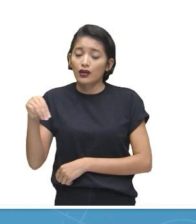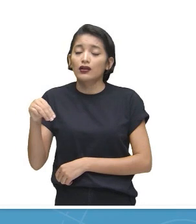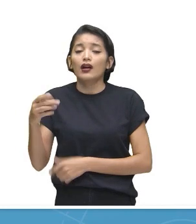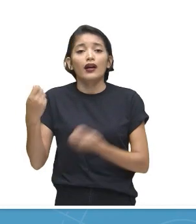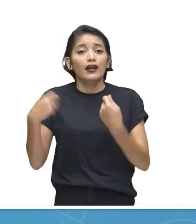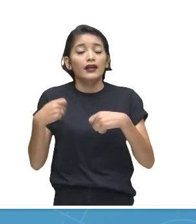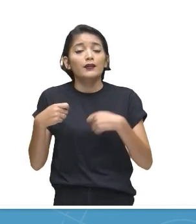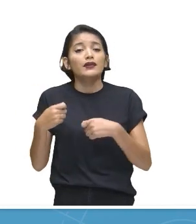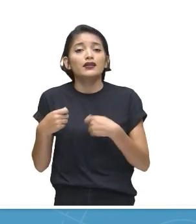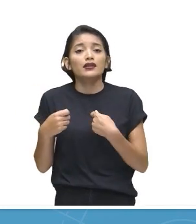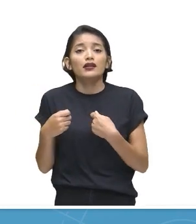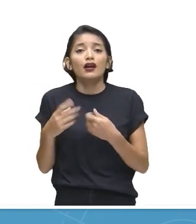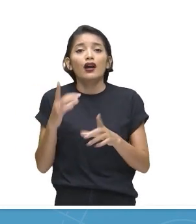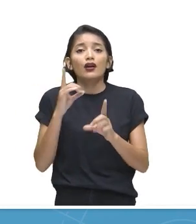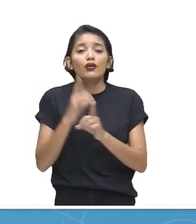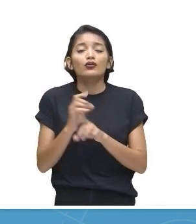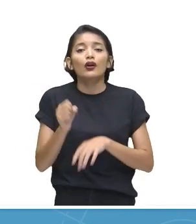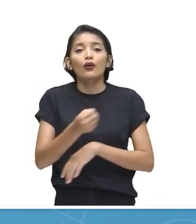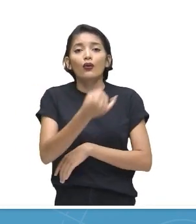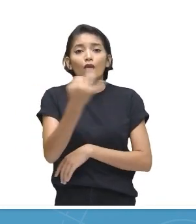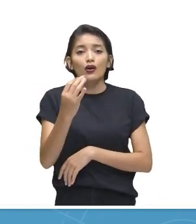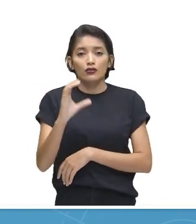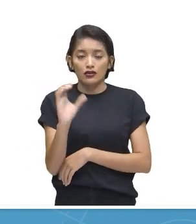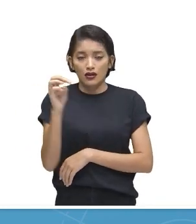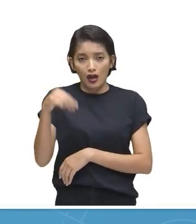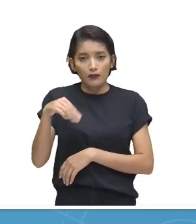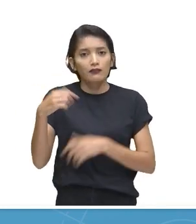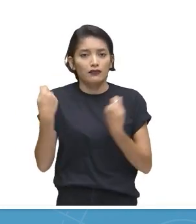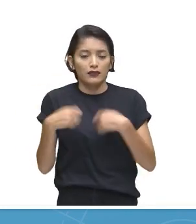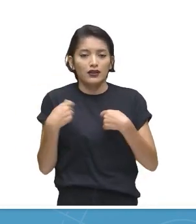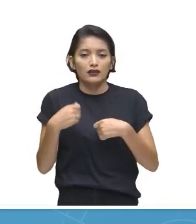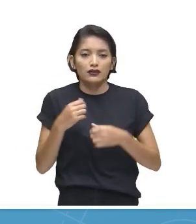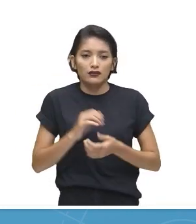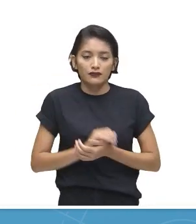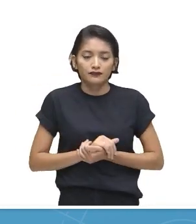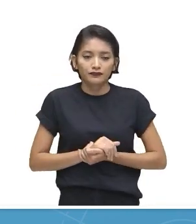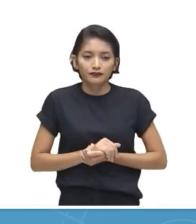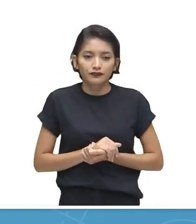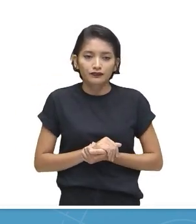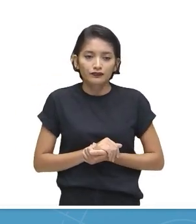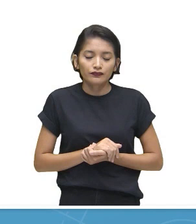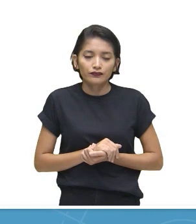o x, né? Que é quantos centímetros você tem. Ficou ao contrário, mas não tem problema.